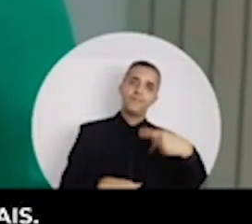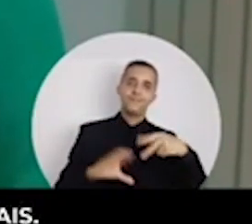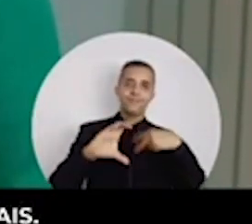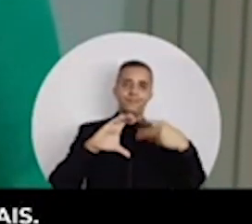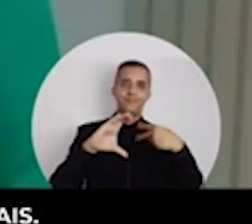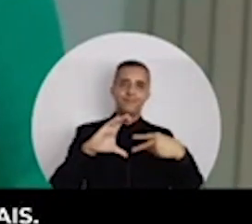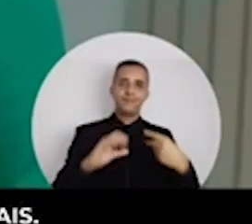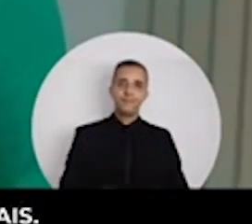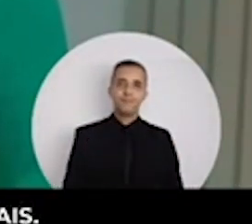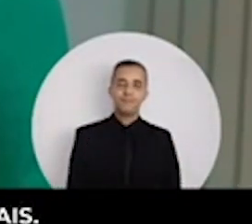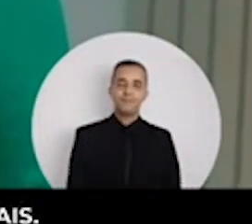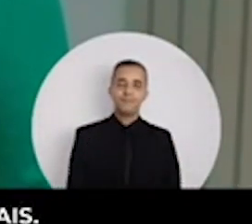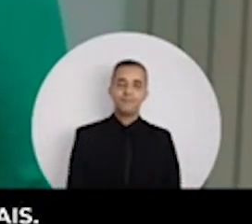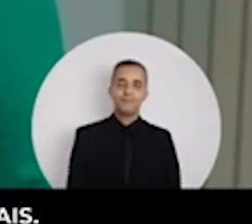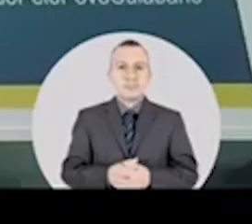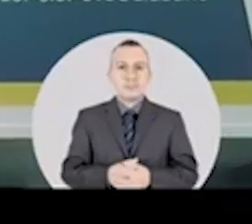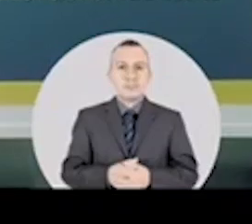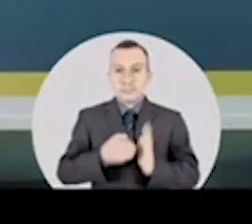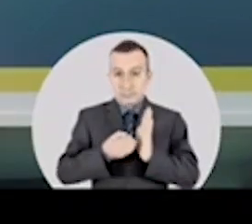nossas redes sociais.